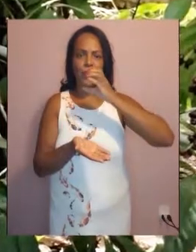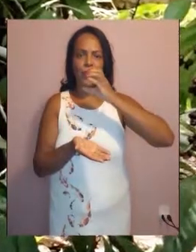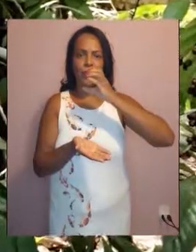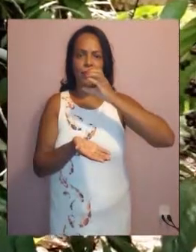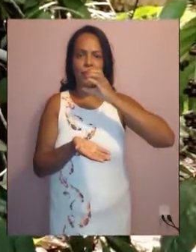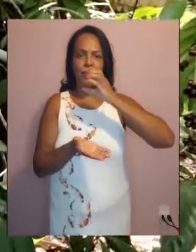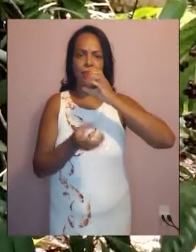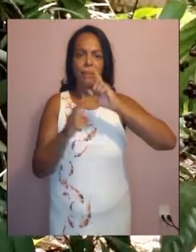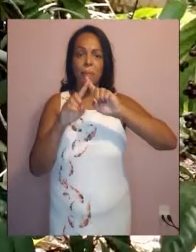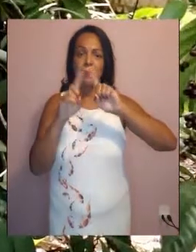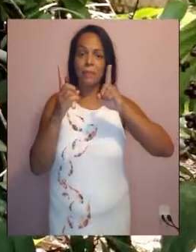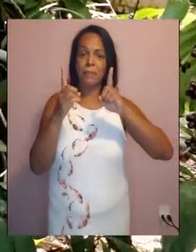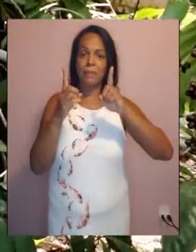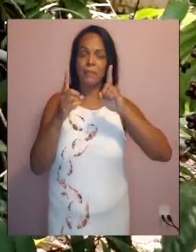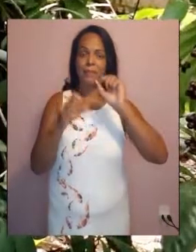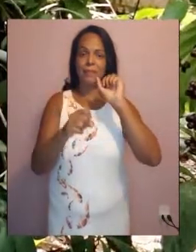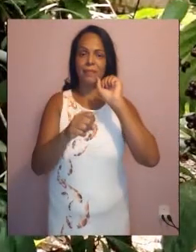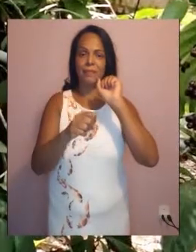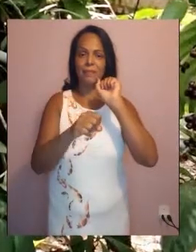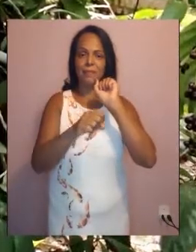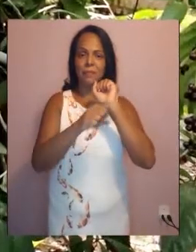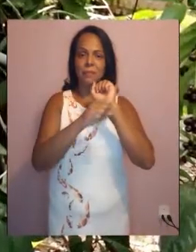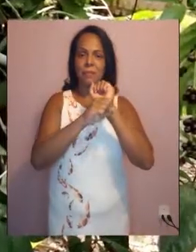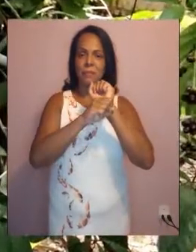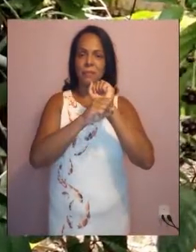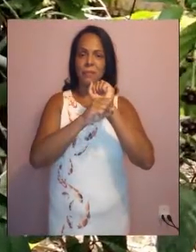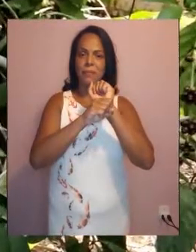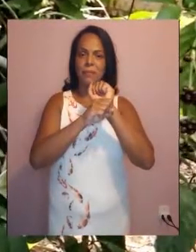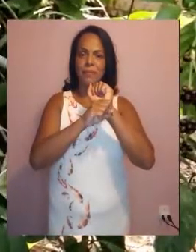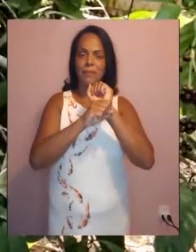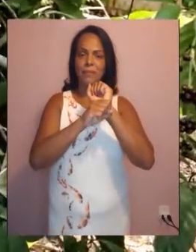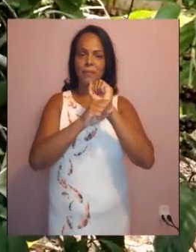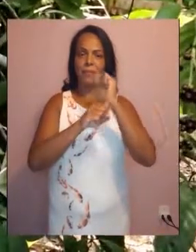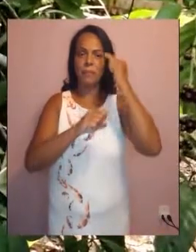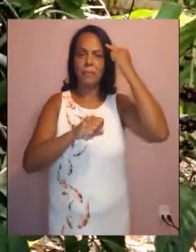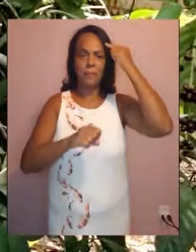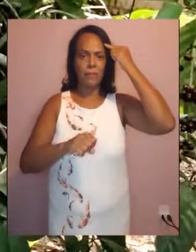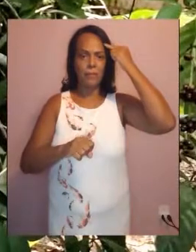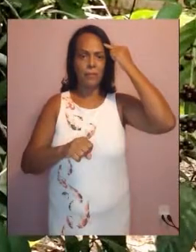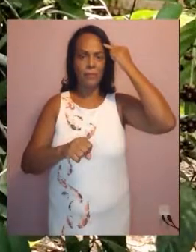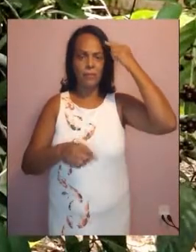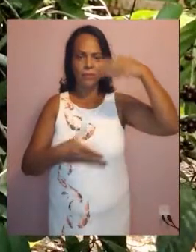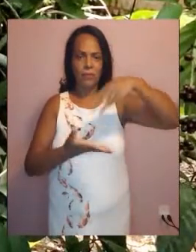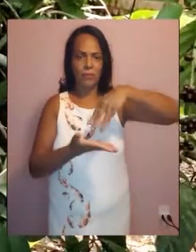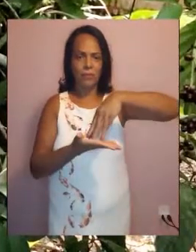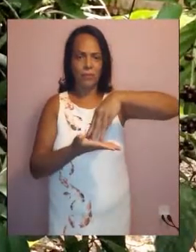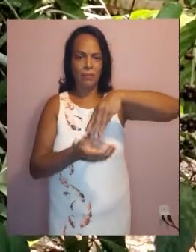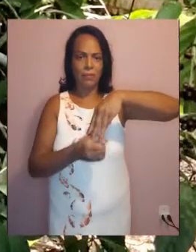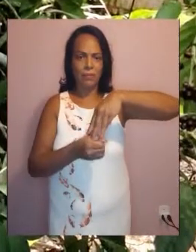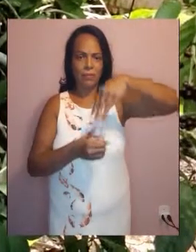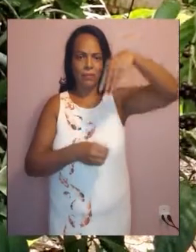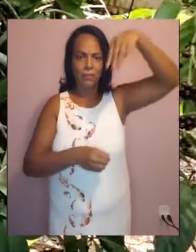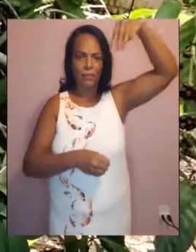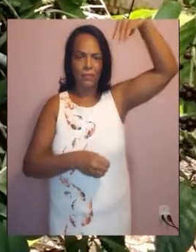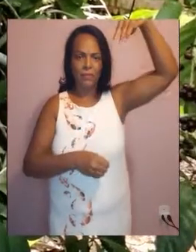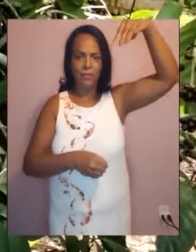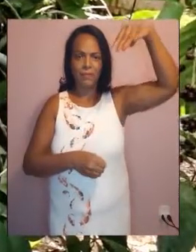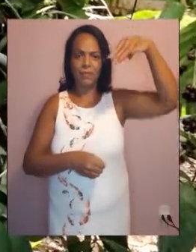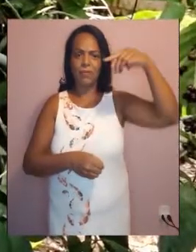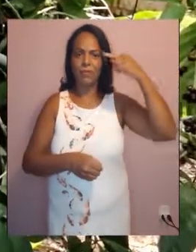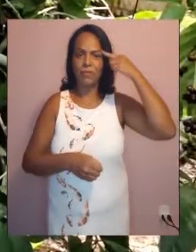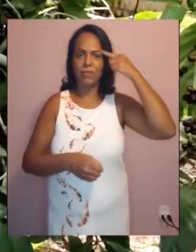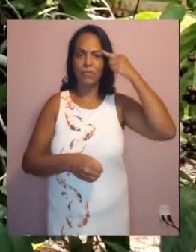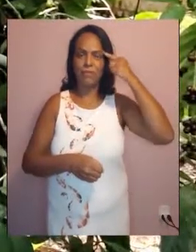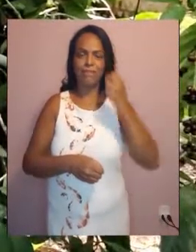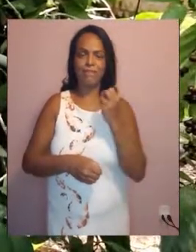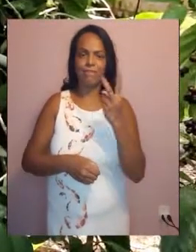tomar. Mas aí ele resolveu ficar esperando o Antônio Costa